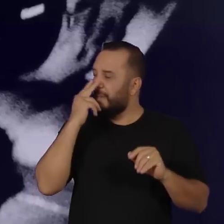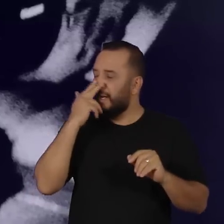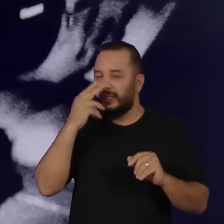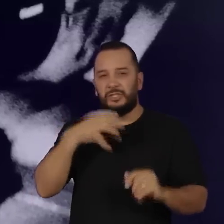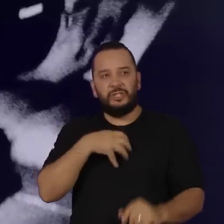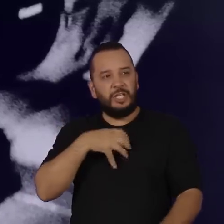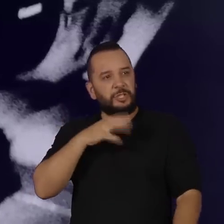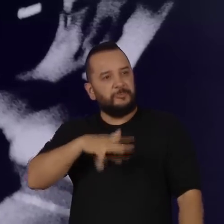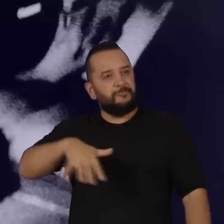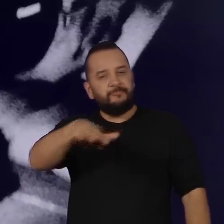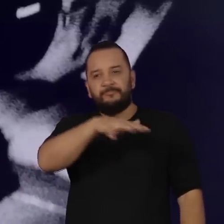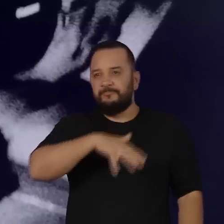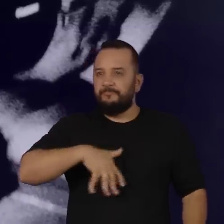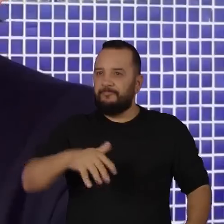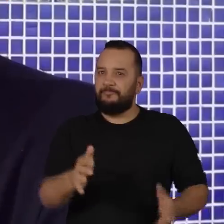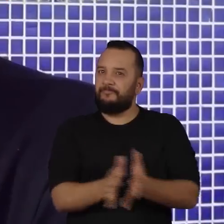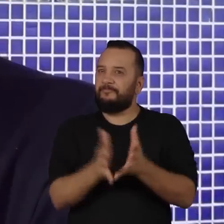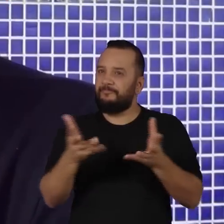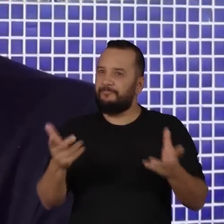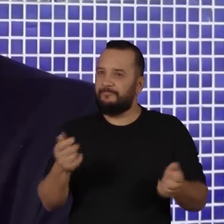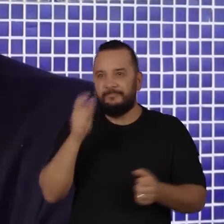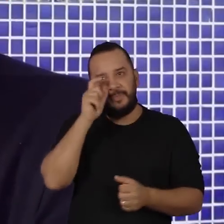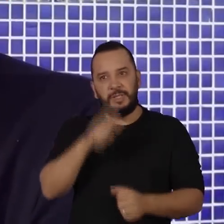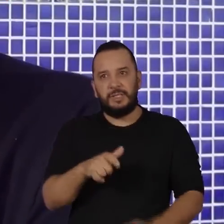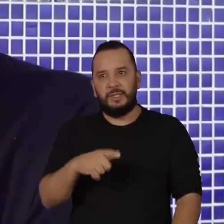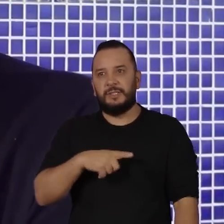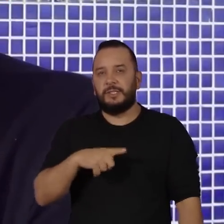muito mágica, muito interessante. Muito bem.